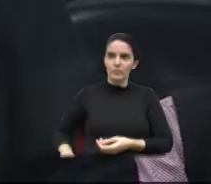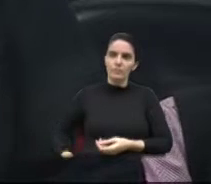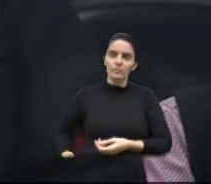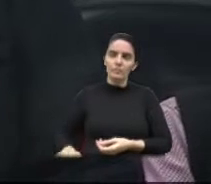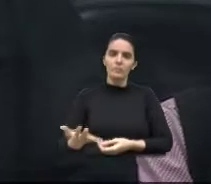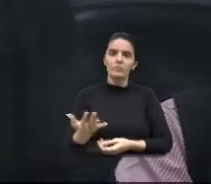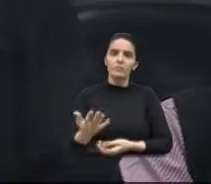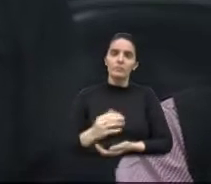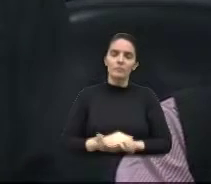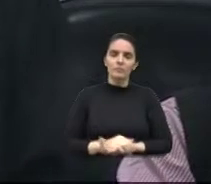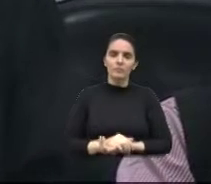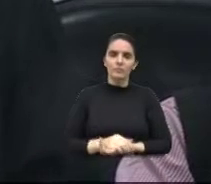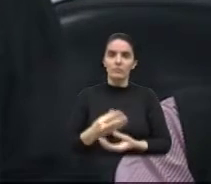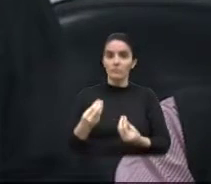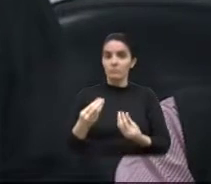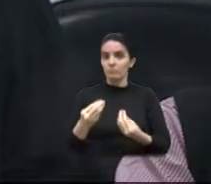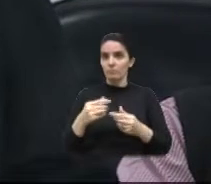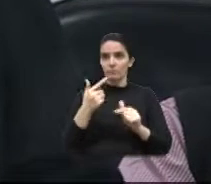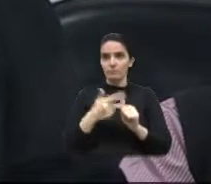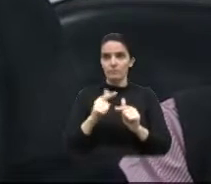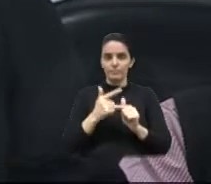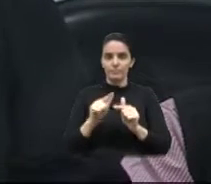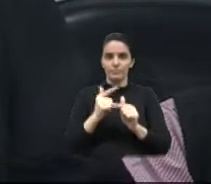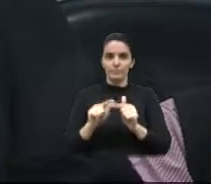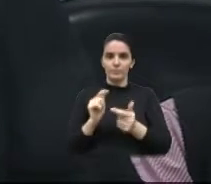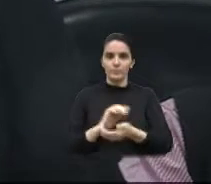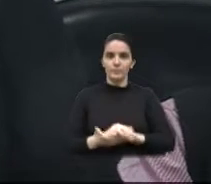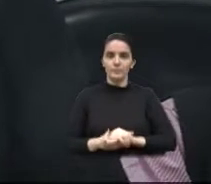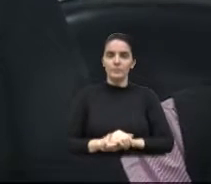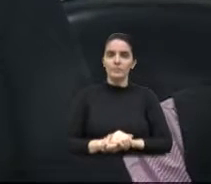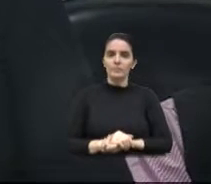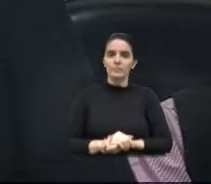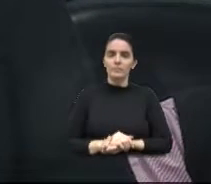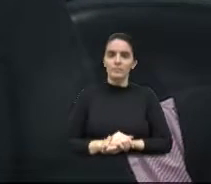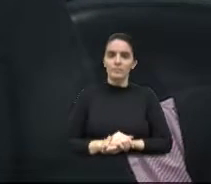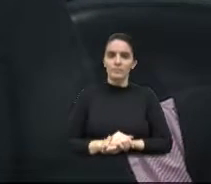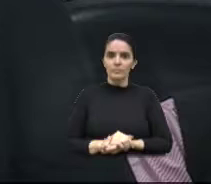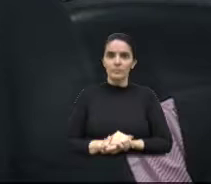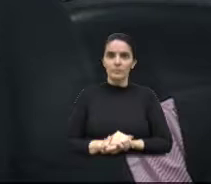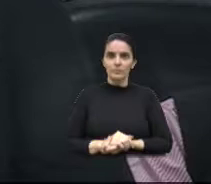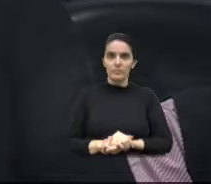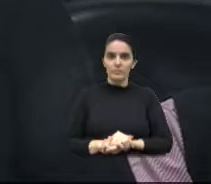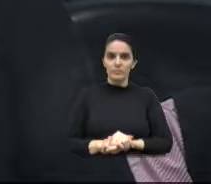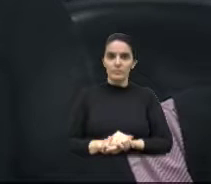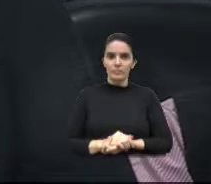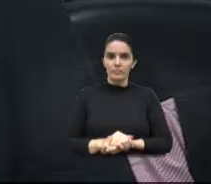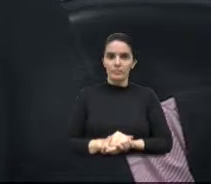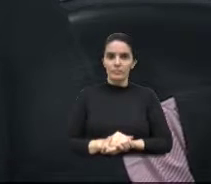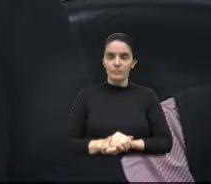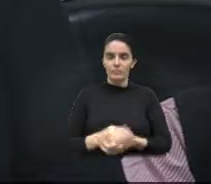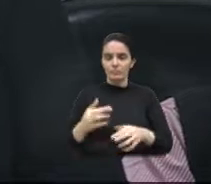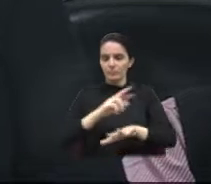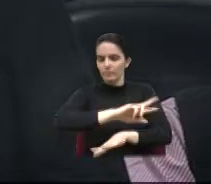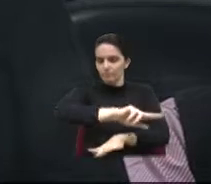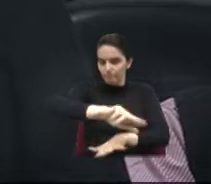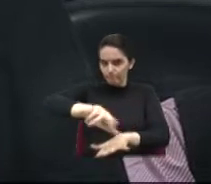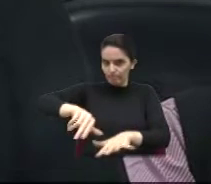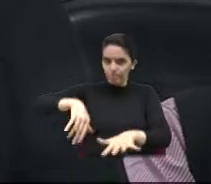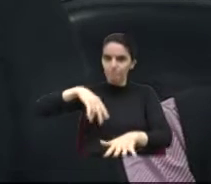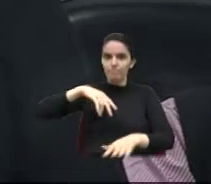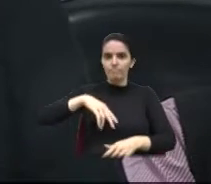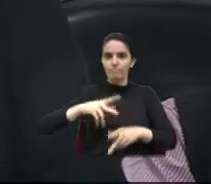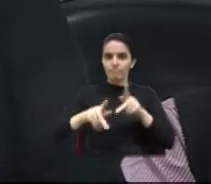houve tantas dificuldades, senhor presidente, houve tantas coisas que aconteceram, tantas coisas que fizeram o povo sofrer.